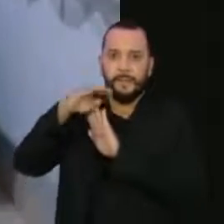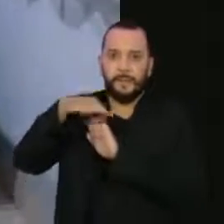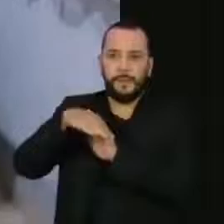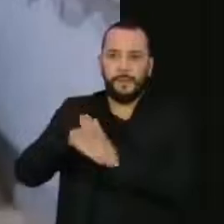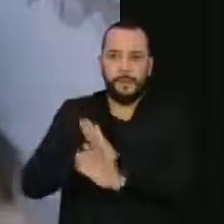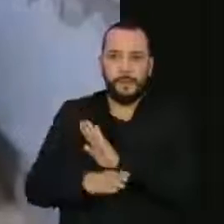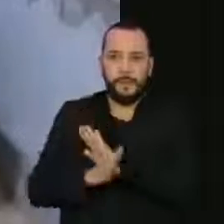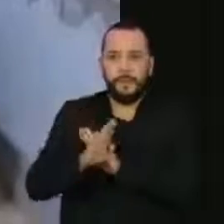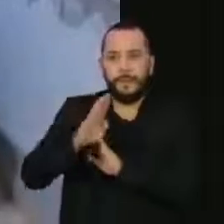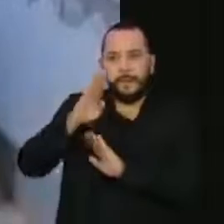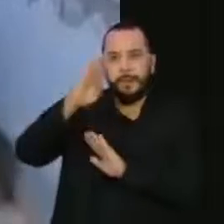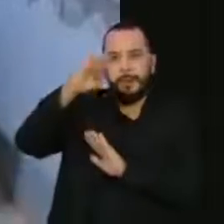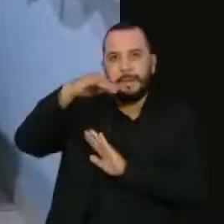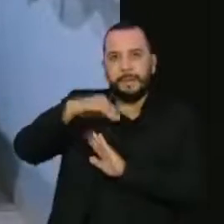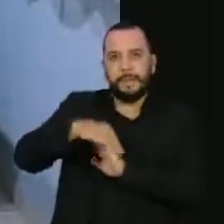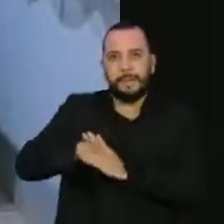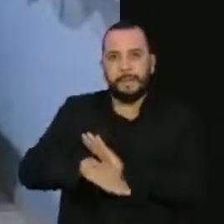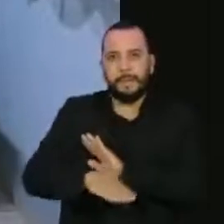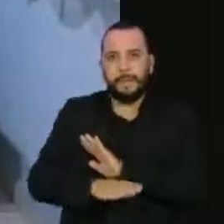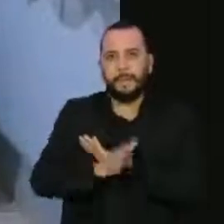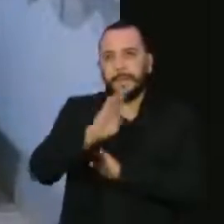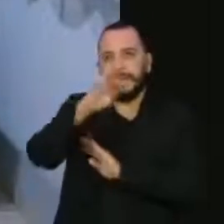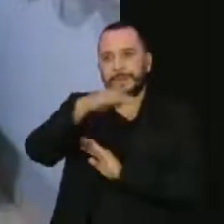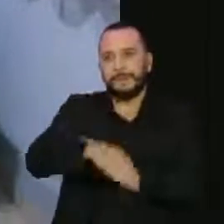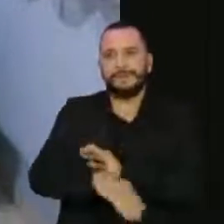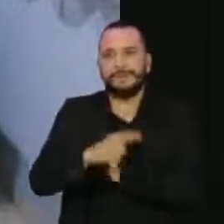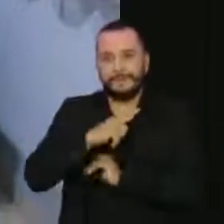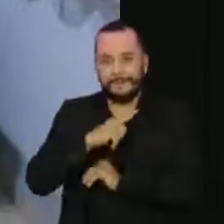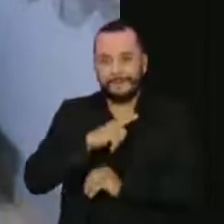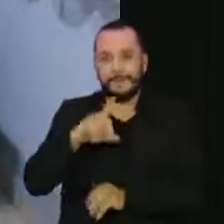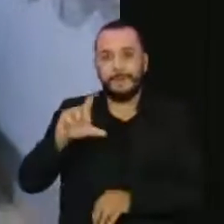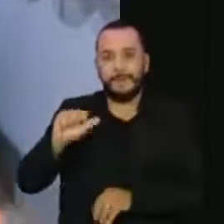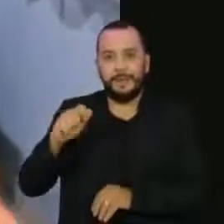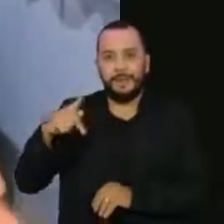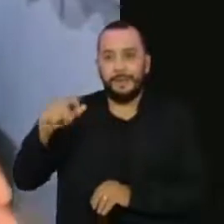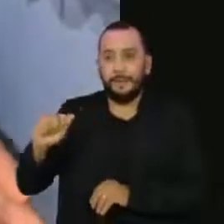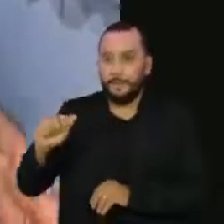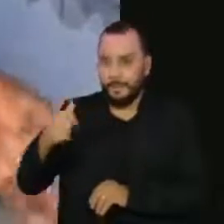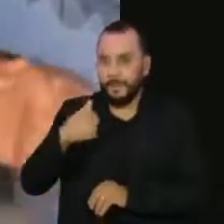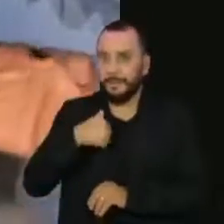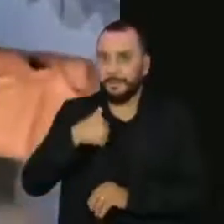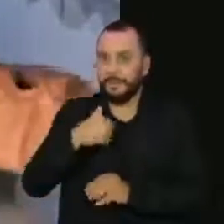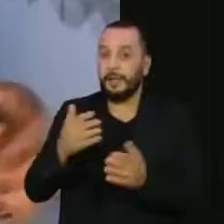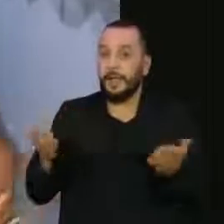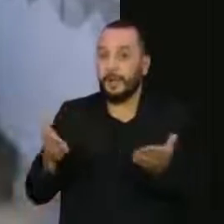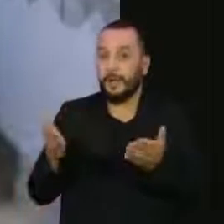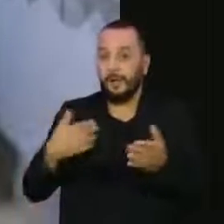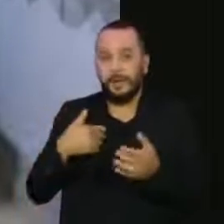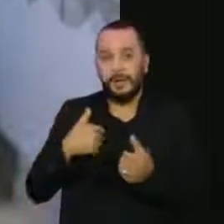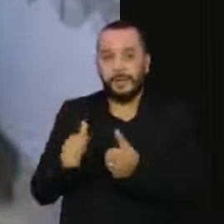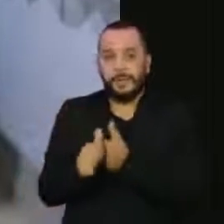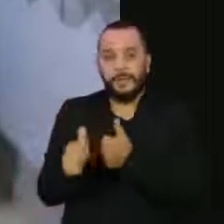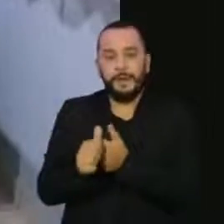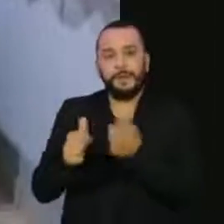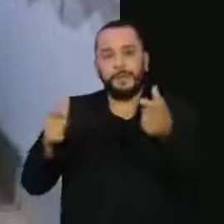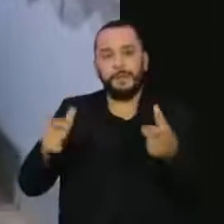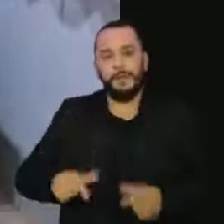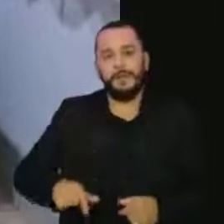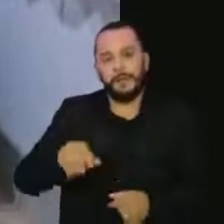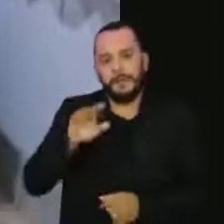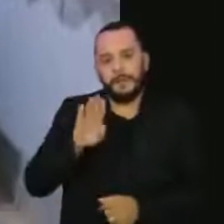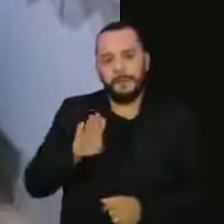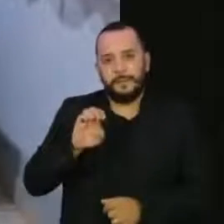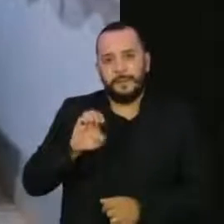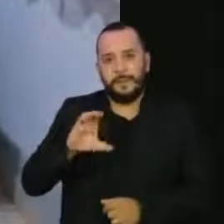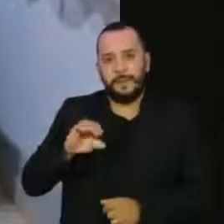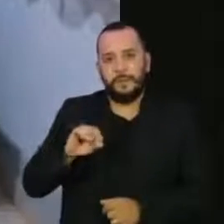decadência, daqui a pouco volta de novo. Tanto que a Lapa foi vindo para cá, né? Ela agora chegou lá no Beco do Rato, né? Quando